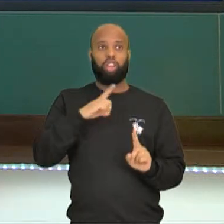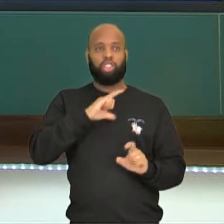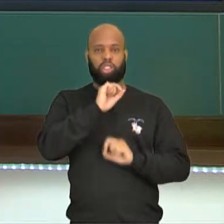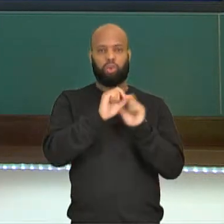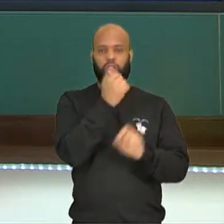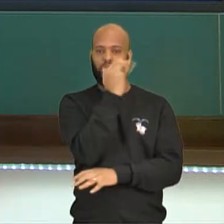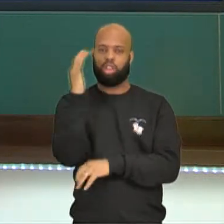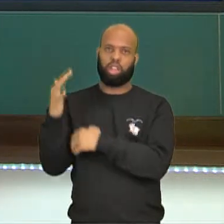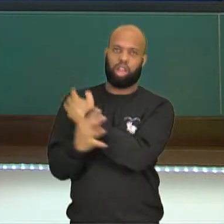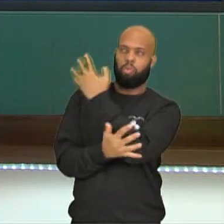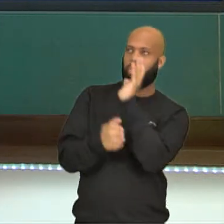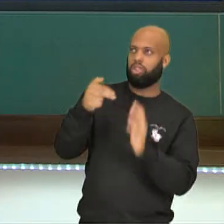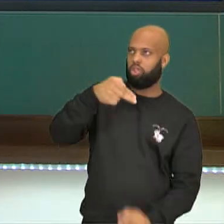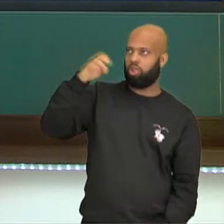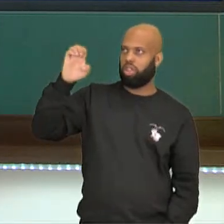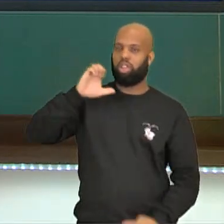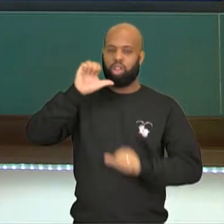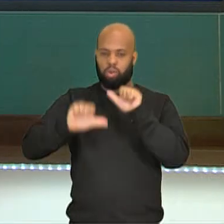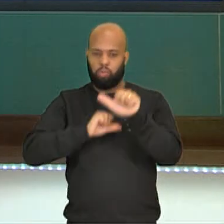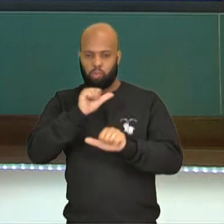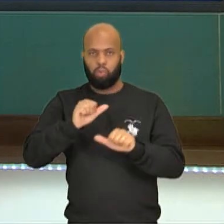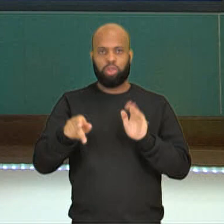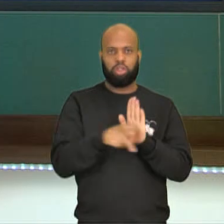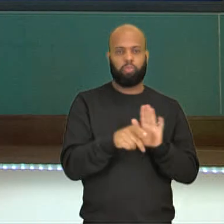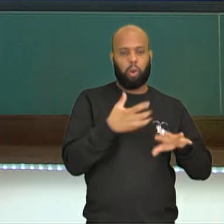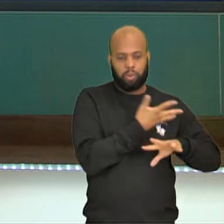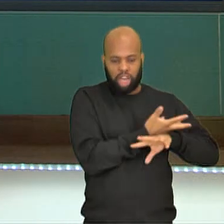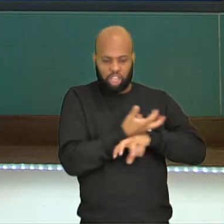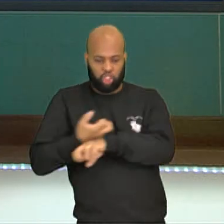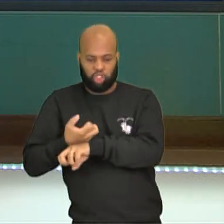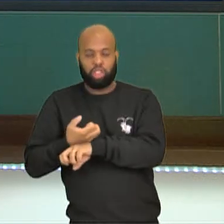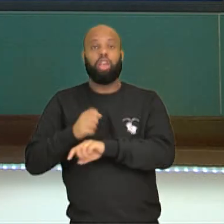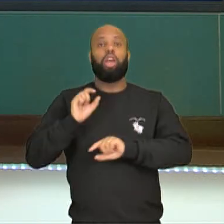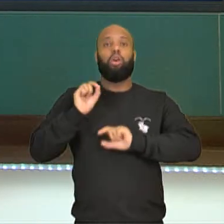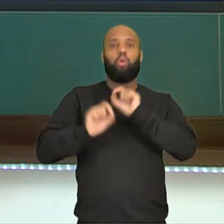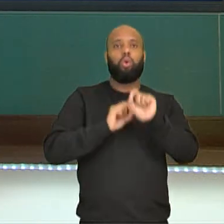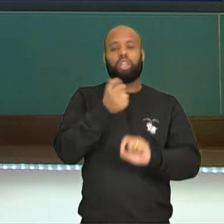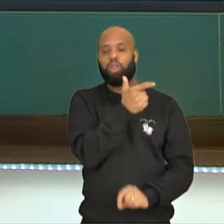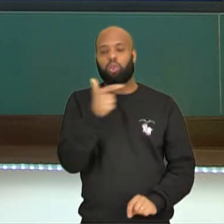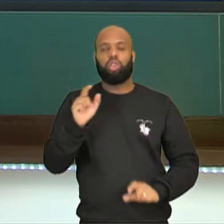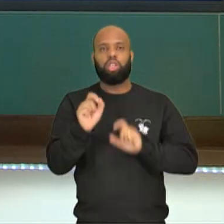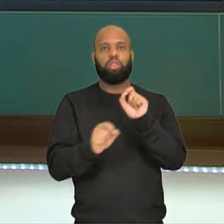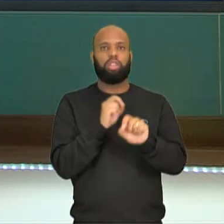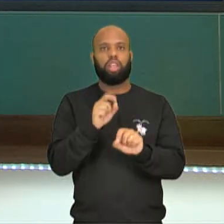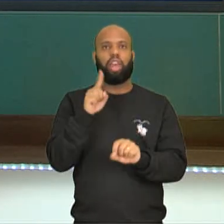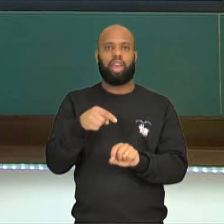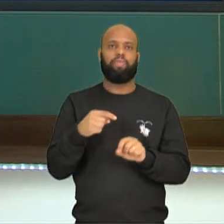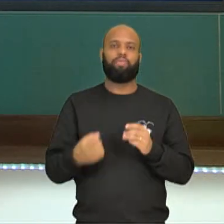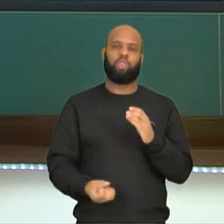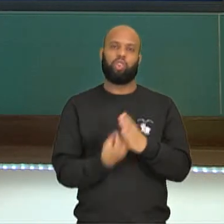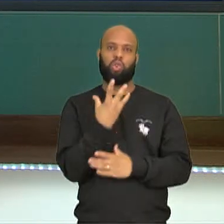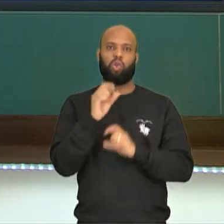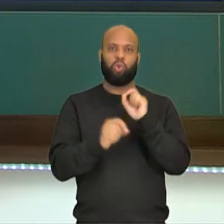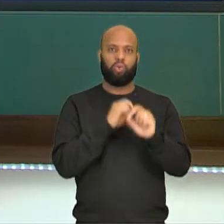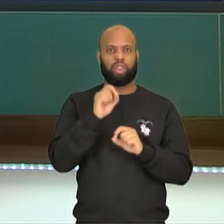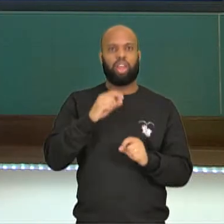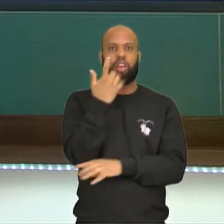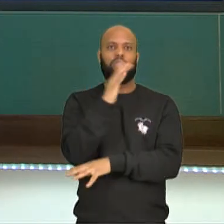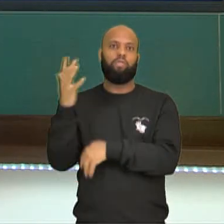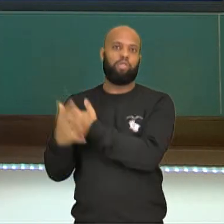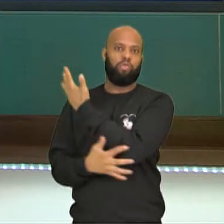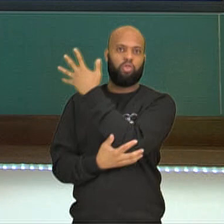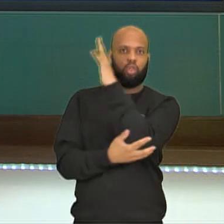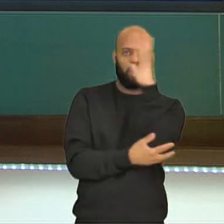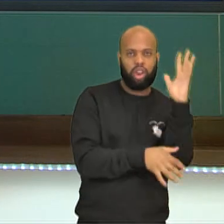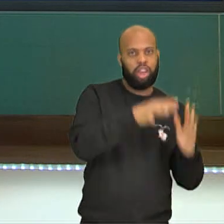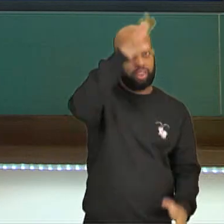Nordeste, desaparece e transforma-se em Caatinga, e o que não tinha surgiu, que é a floresta amazônica, com o aumento da temperatura